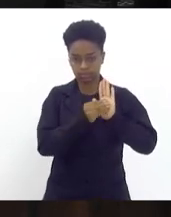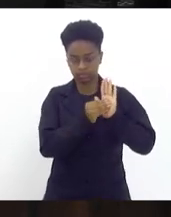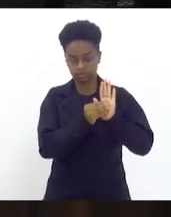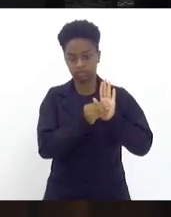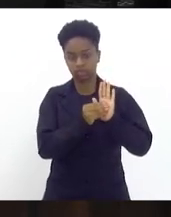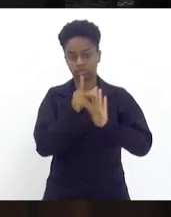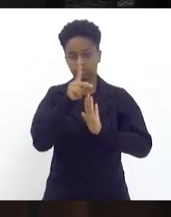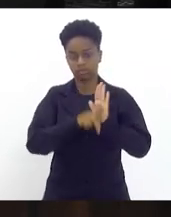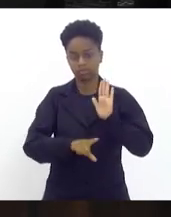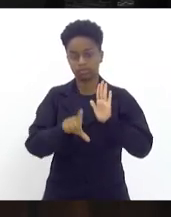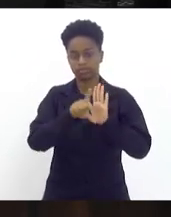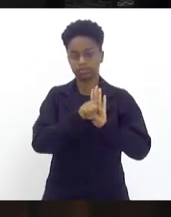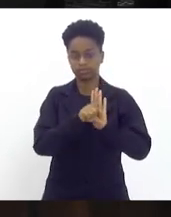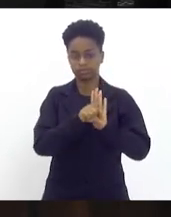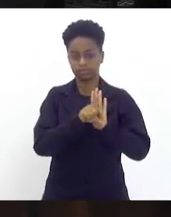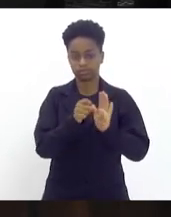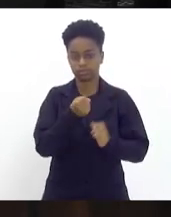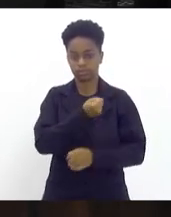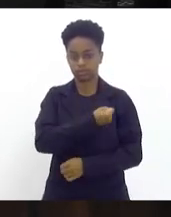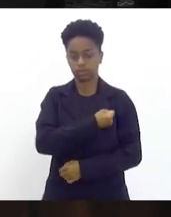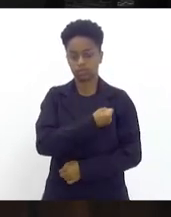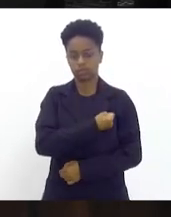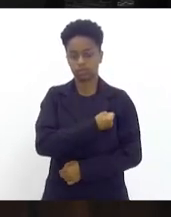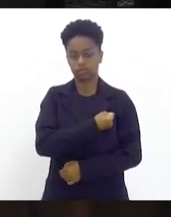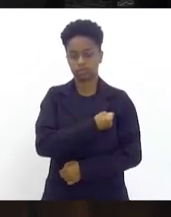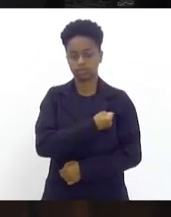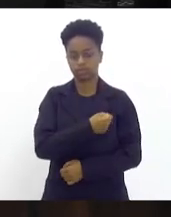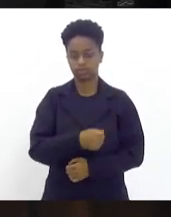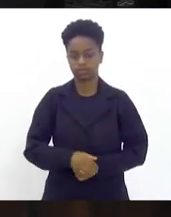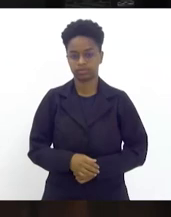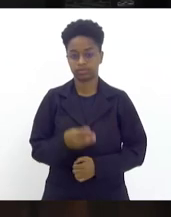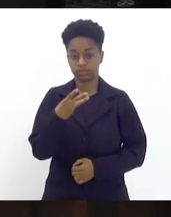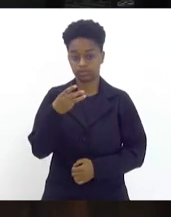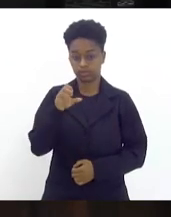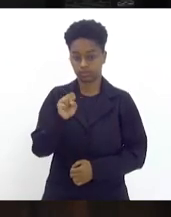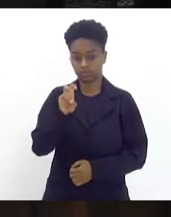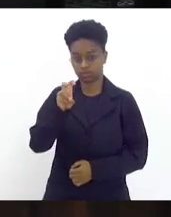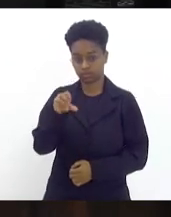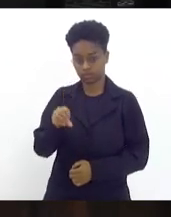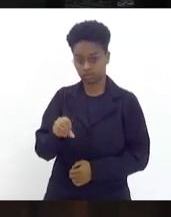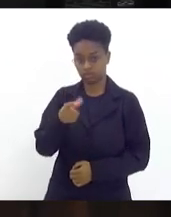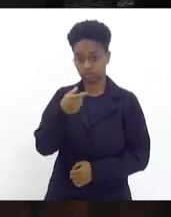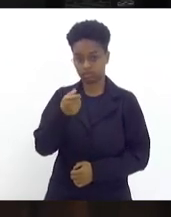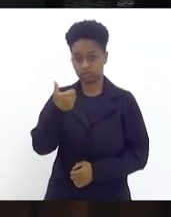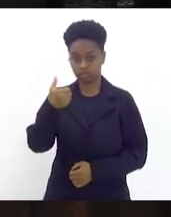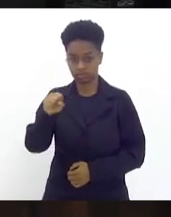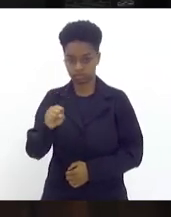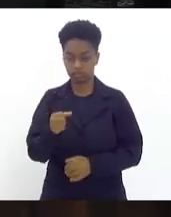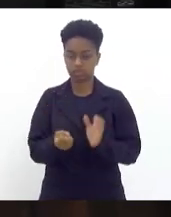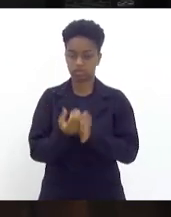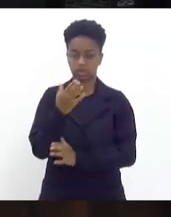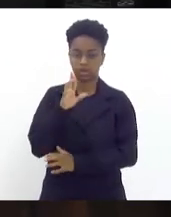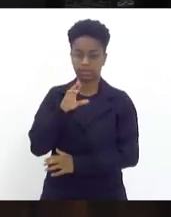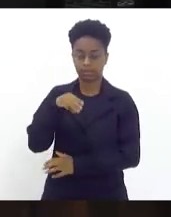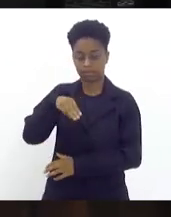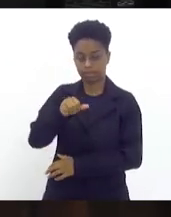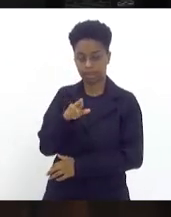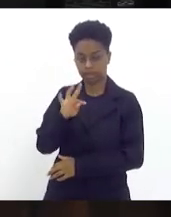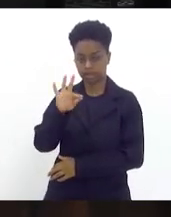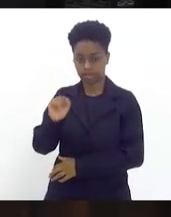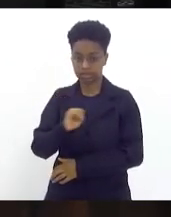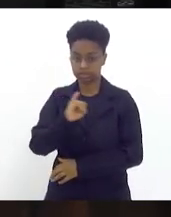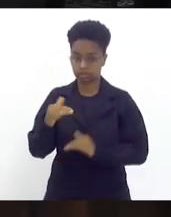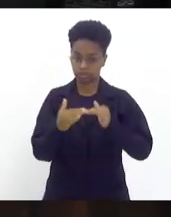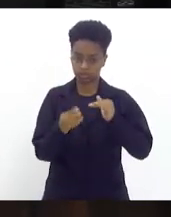do projeto de lei número 3859 de 18 deputada Marta Rocha vocês que a própria